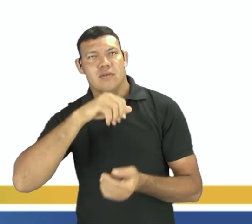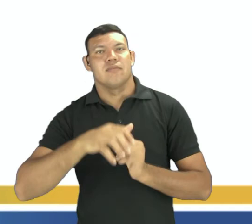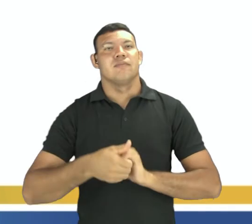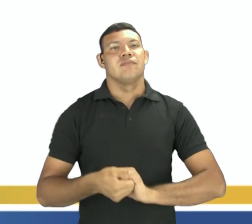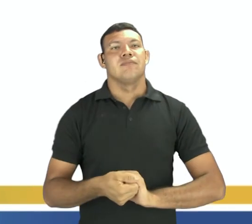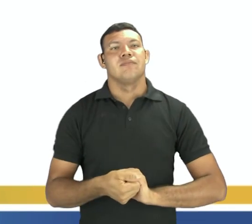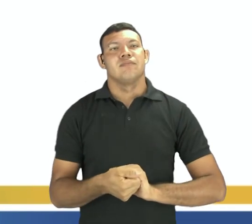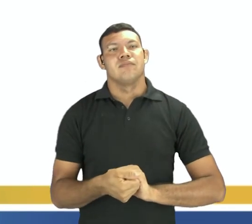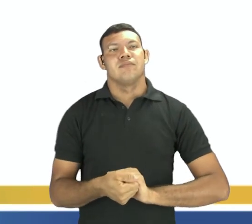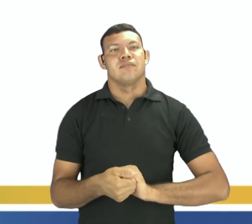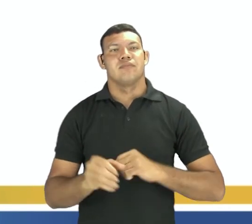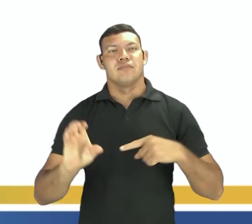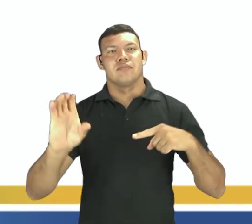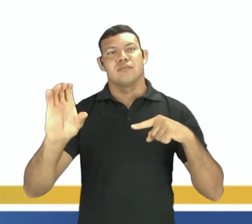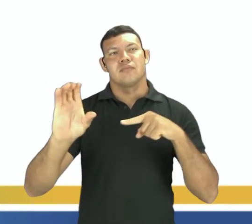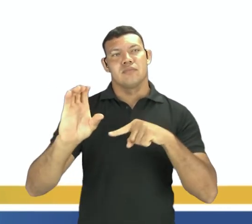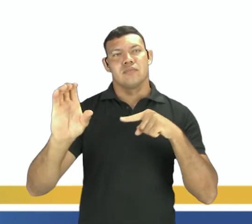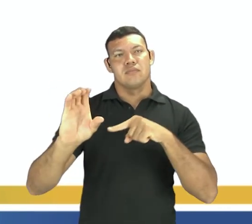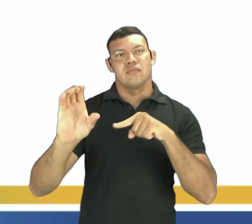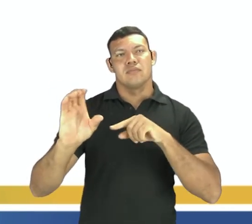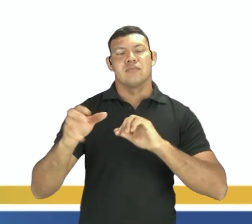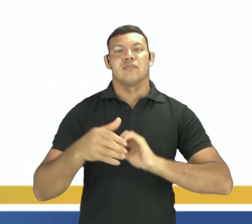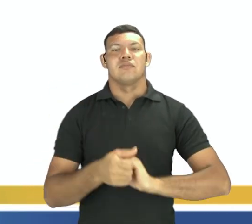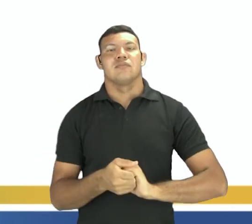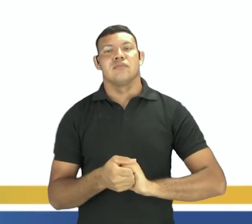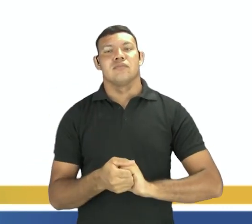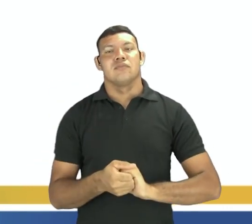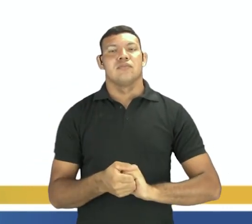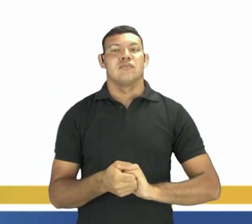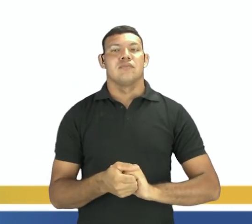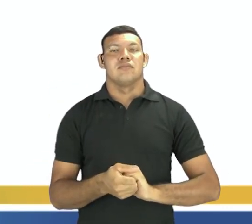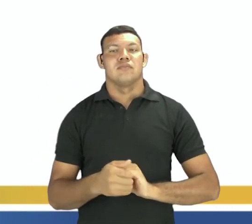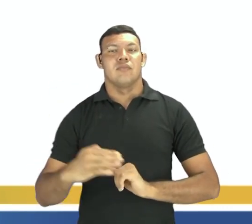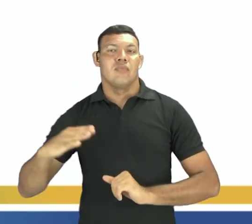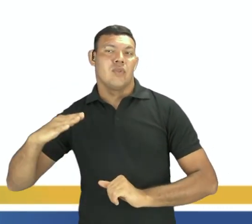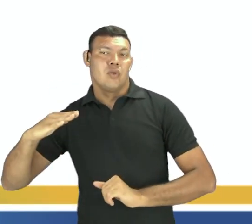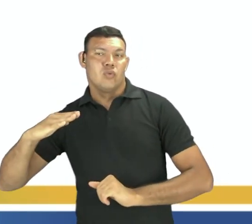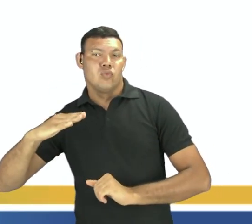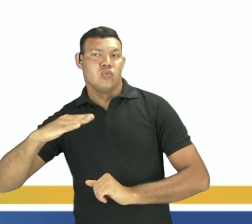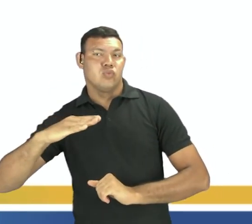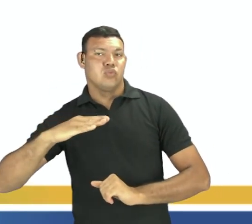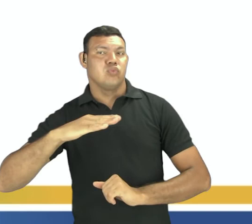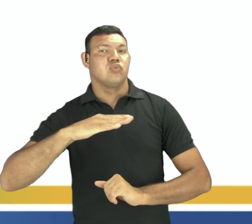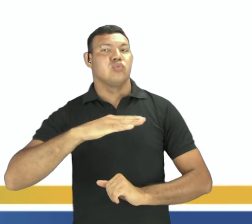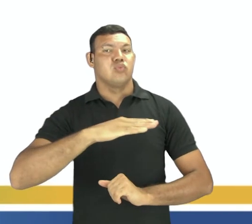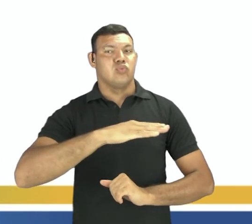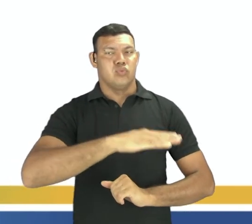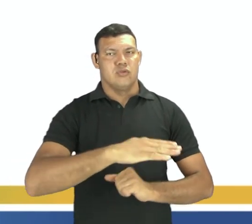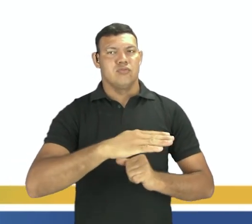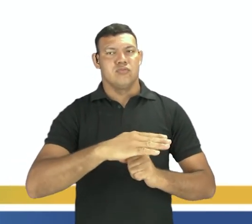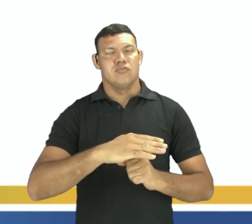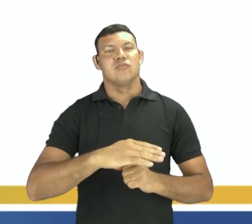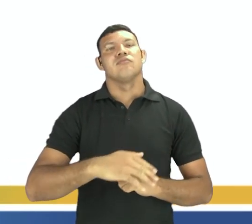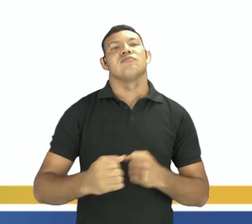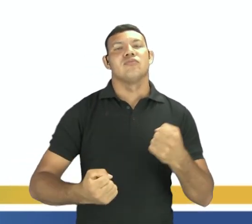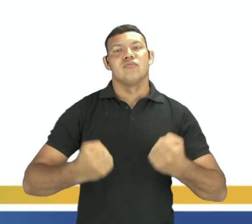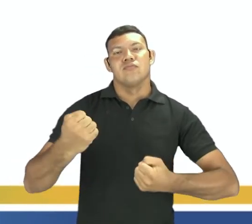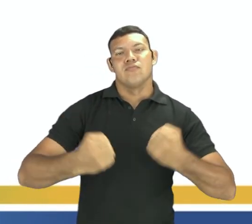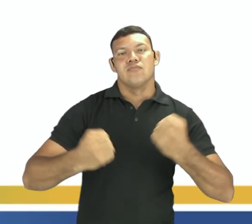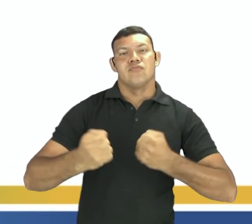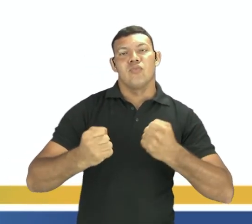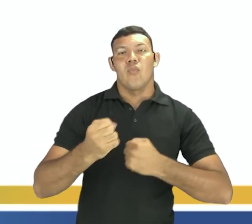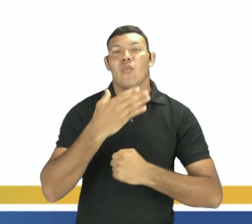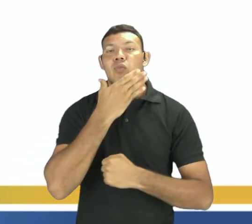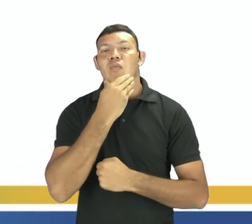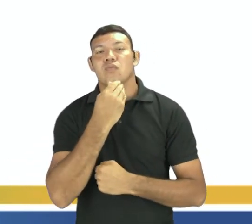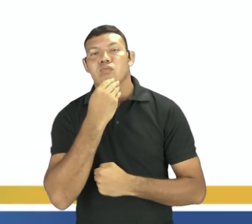the cars were being driven by the men. Ou, traduzindo, os carros estavam sendo dirigidos pelos